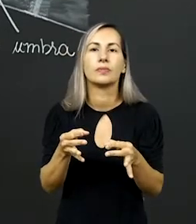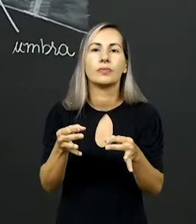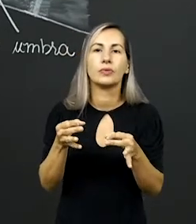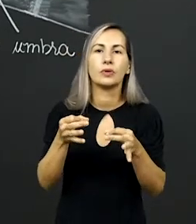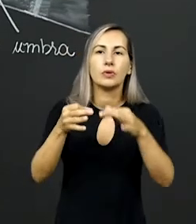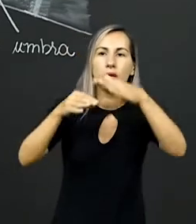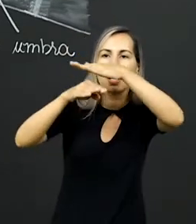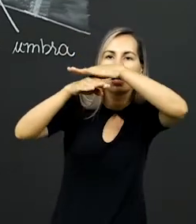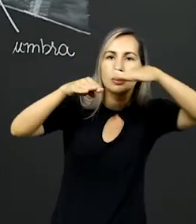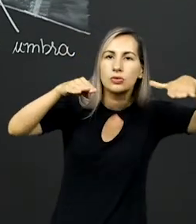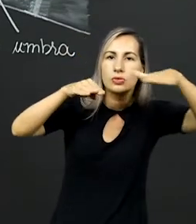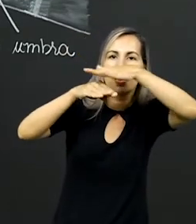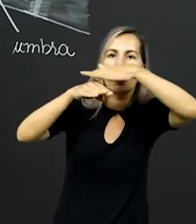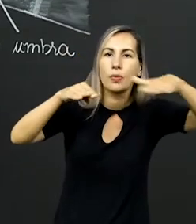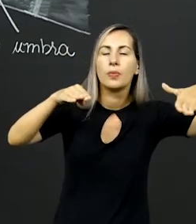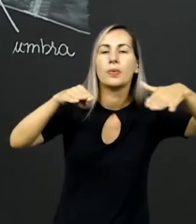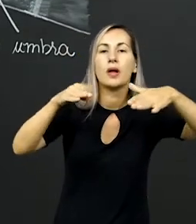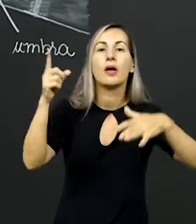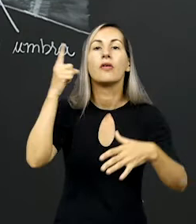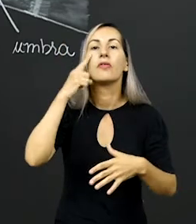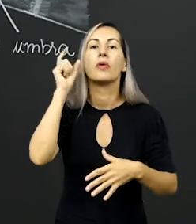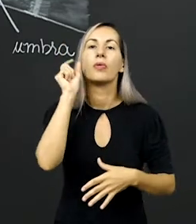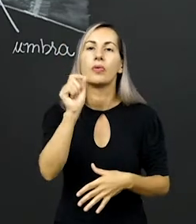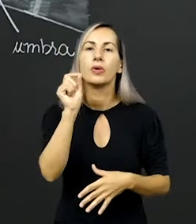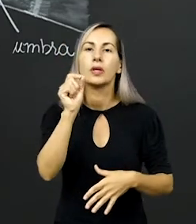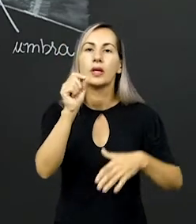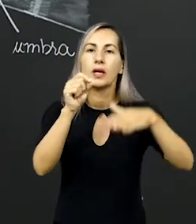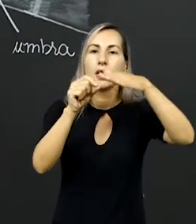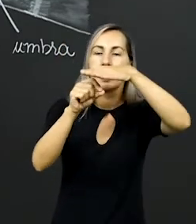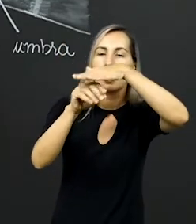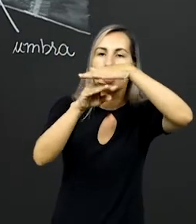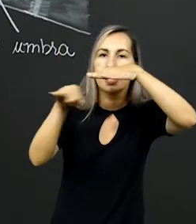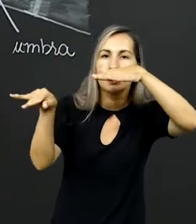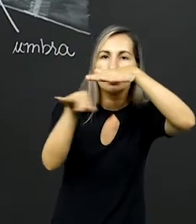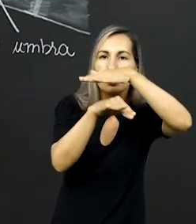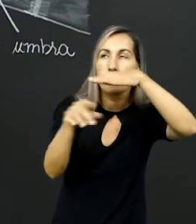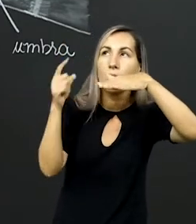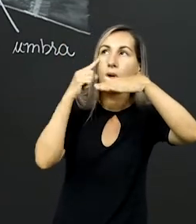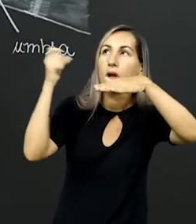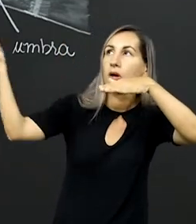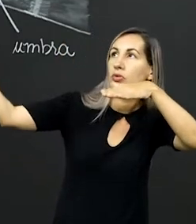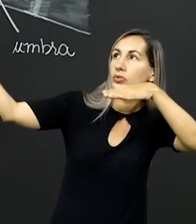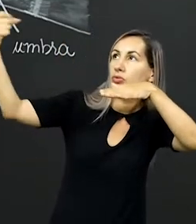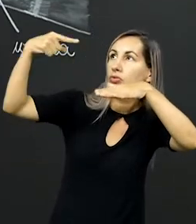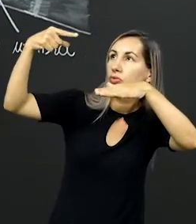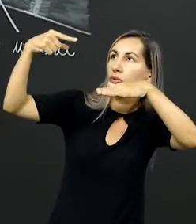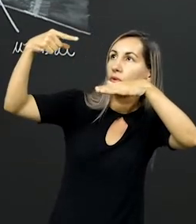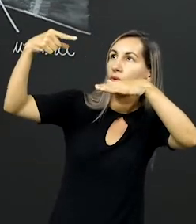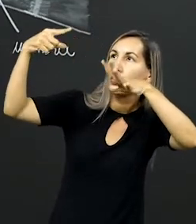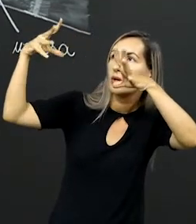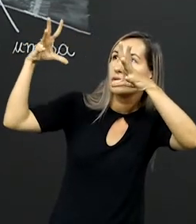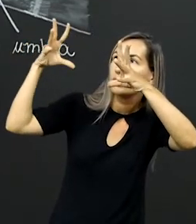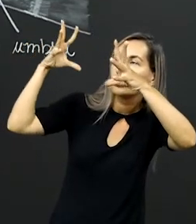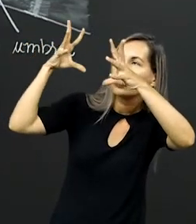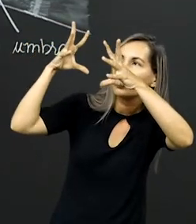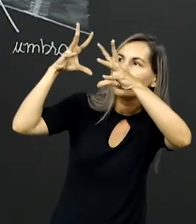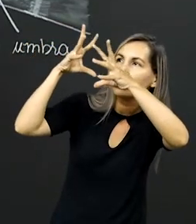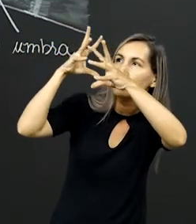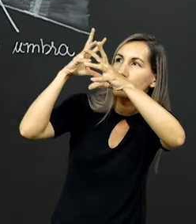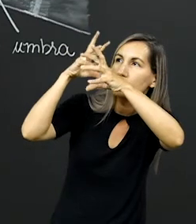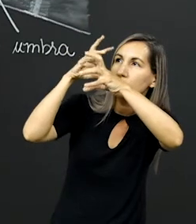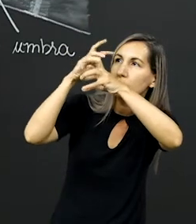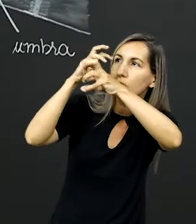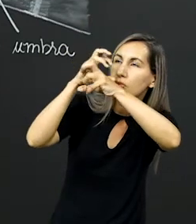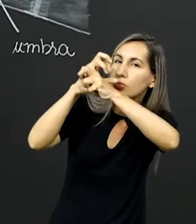sombra da Lua. Então, o que a gente vê é aquela sombra. Você olha para o Sol e ele vai ficando escuro, escuro,